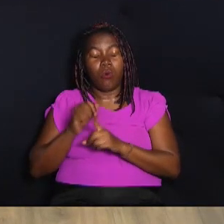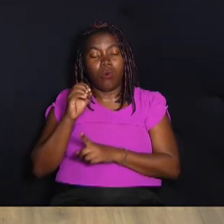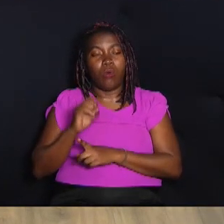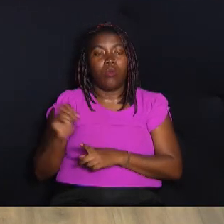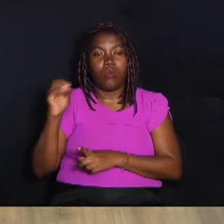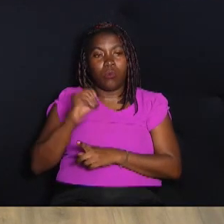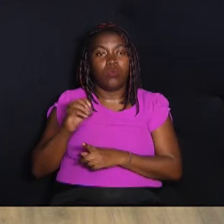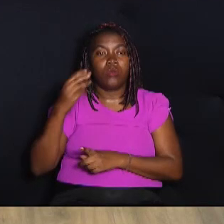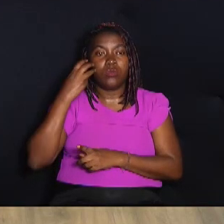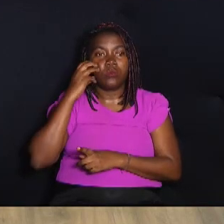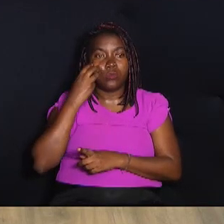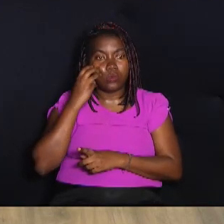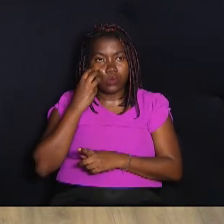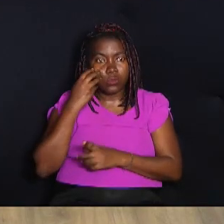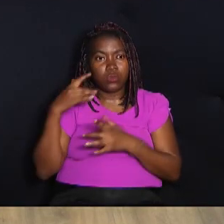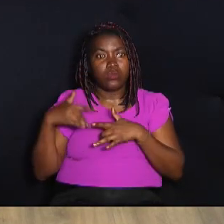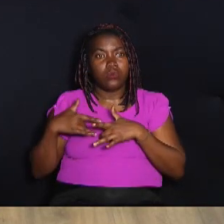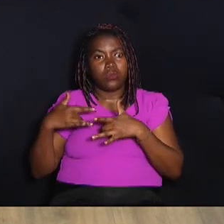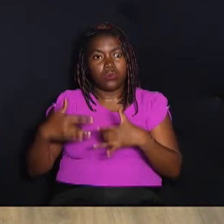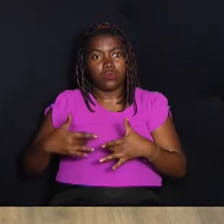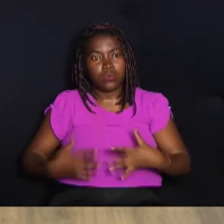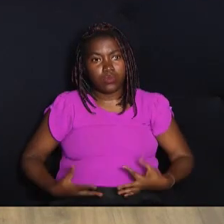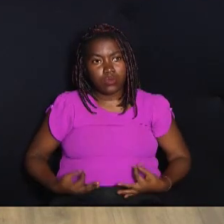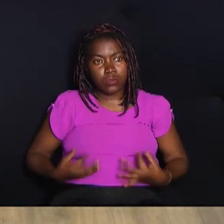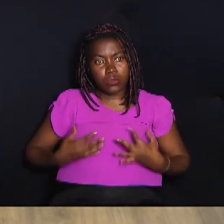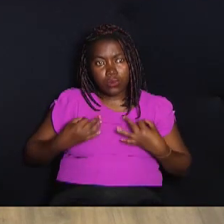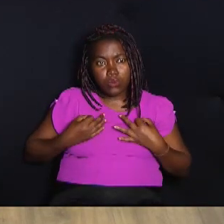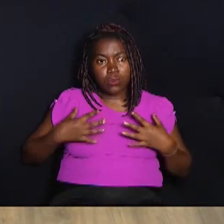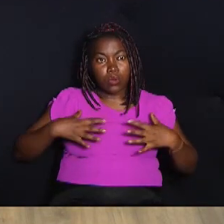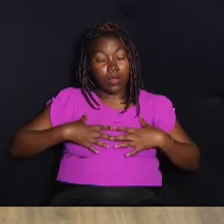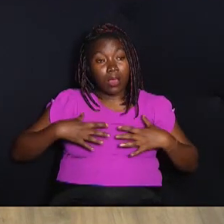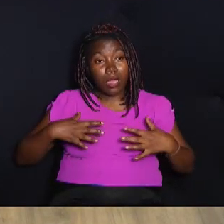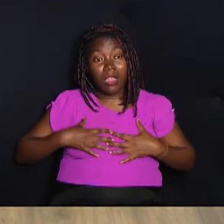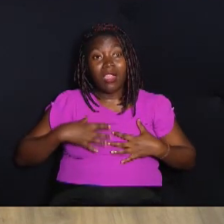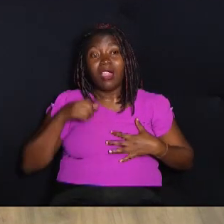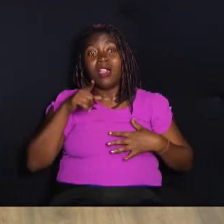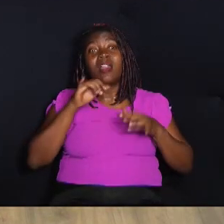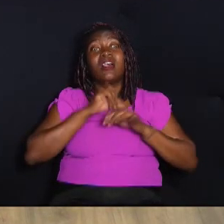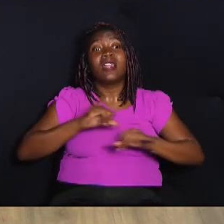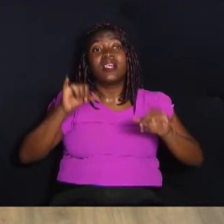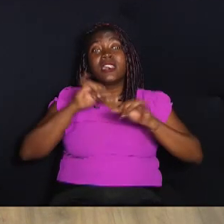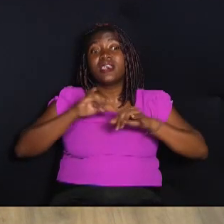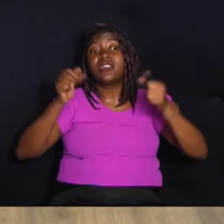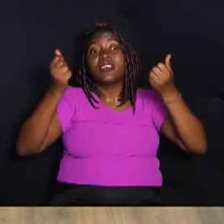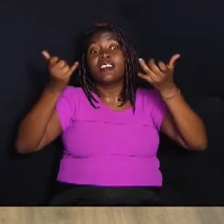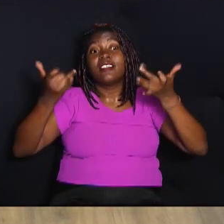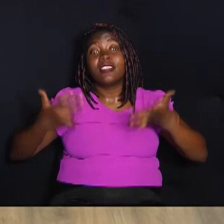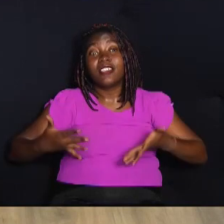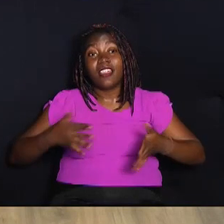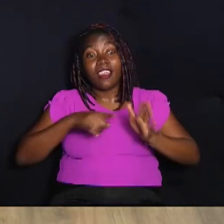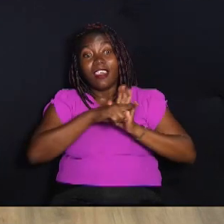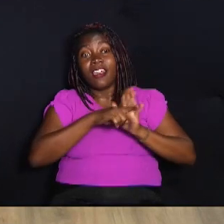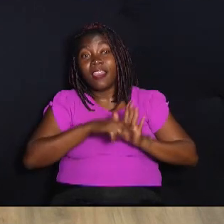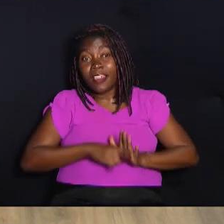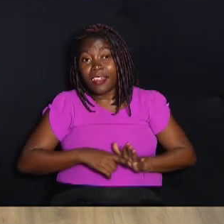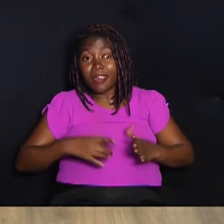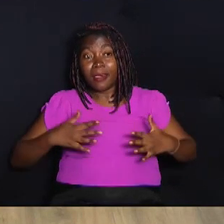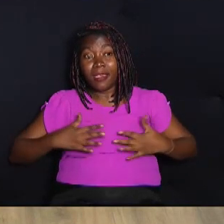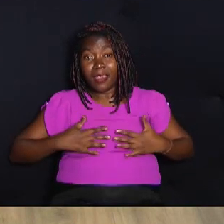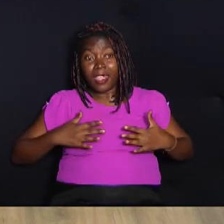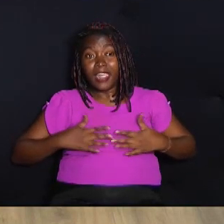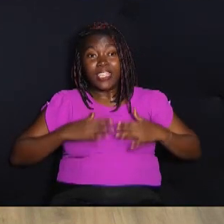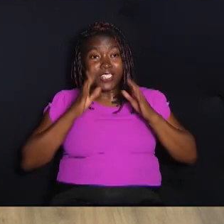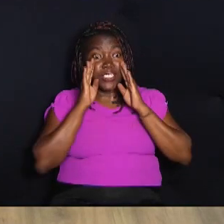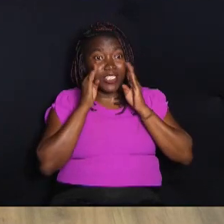ao câncer de mama, e aí você, nessa campanha, por exemplo, você fala do exame de mamografia, é algo específico.